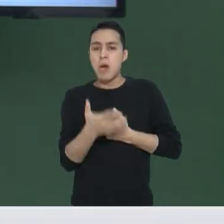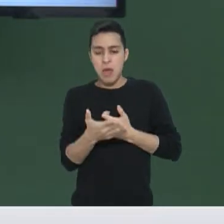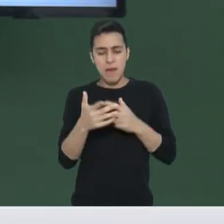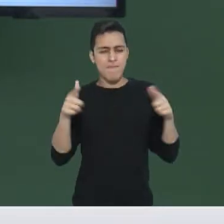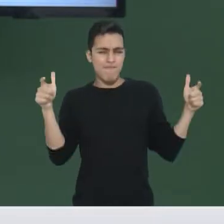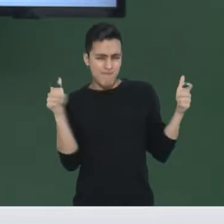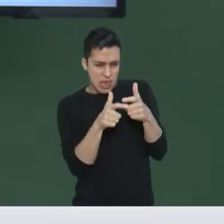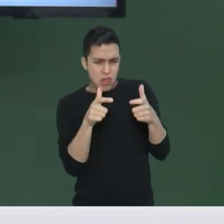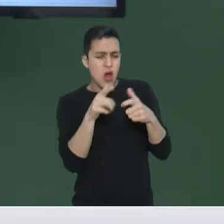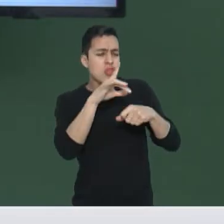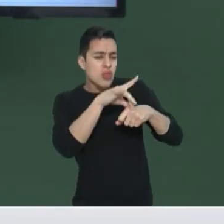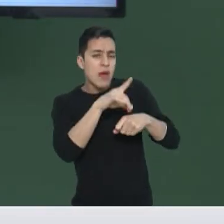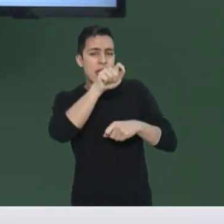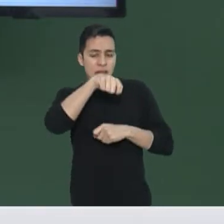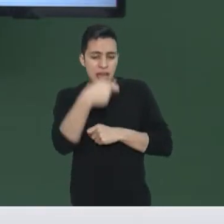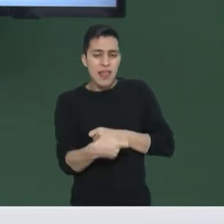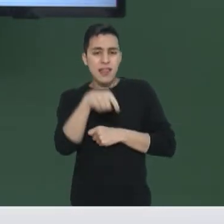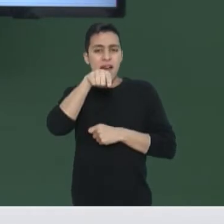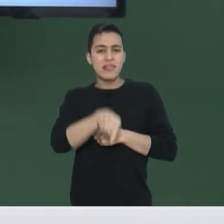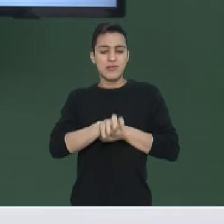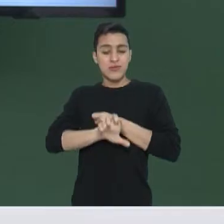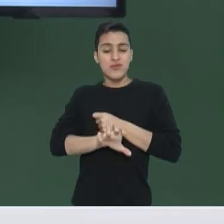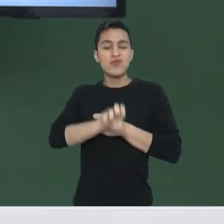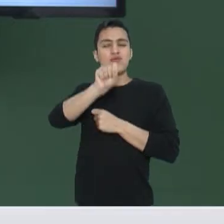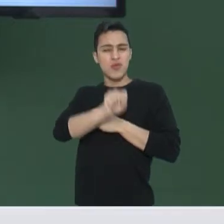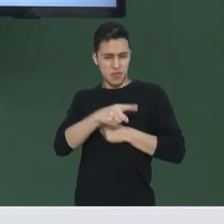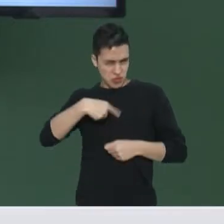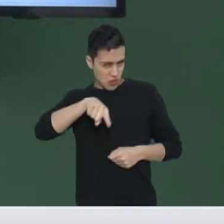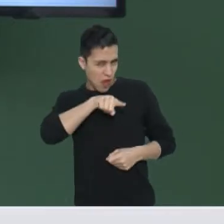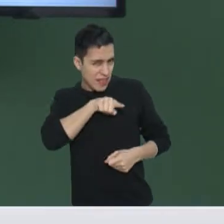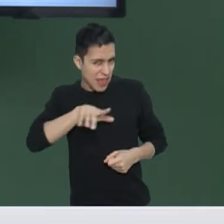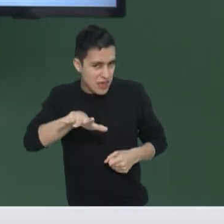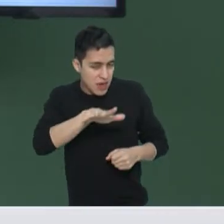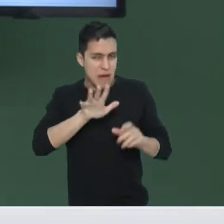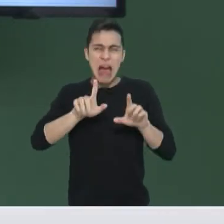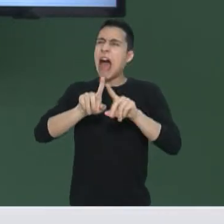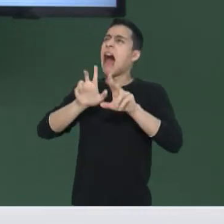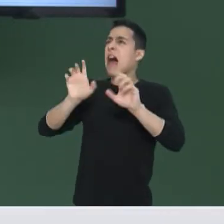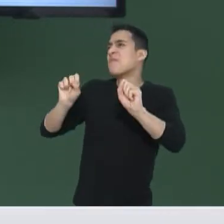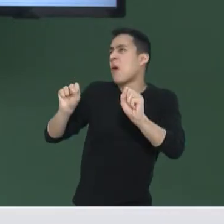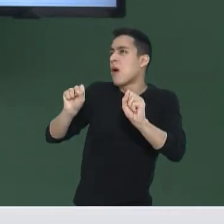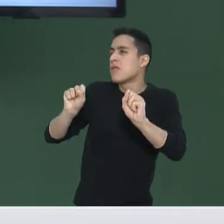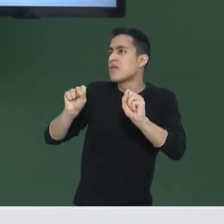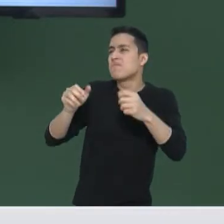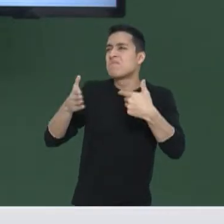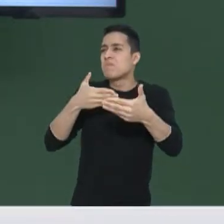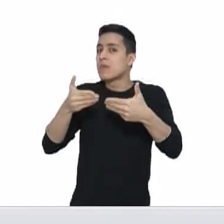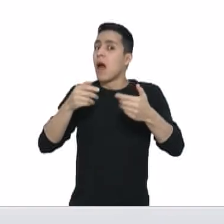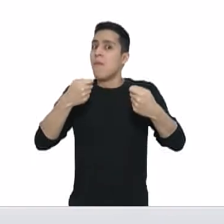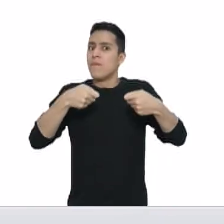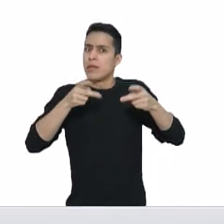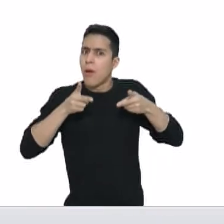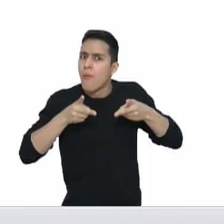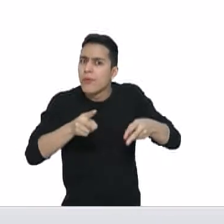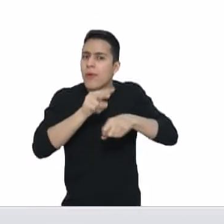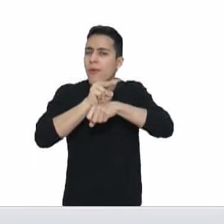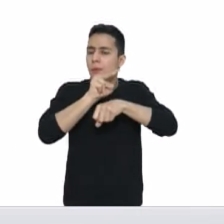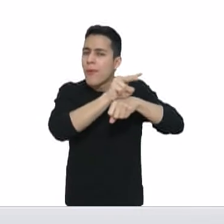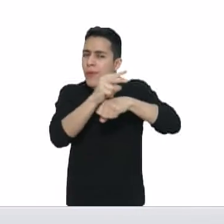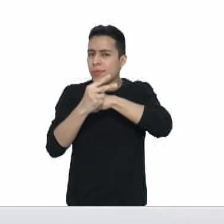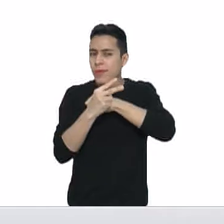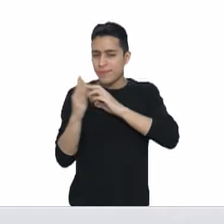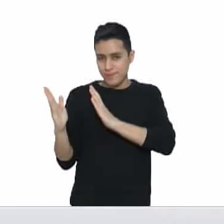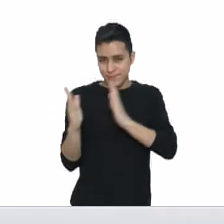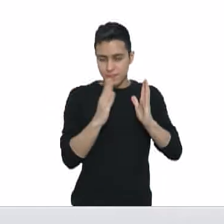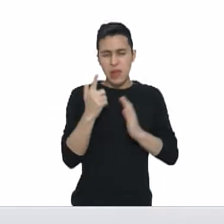menor quantidade de casos está aqui na nossa região. Mas não é por isso que nós não precisamos nos cuidar, tá bom? Então vamos lá. Os casos no